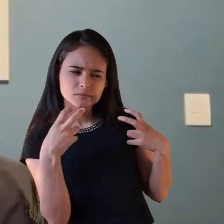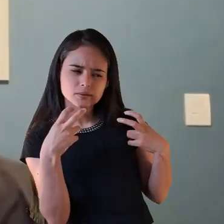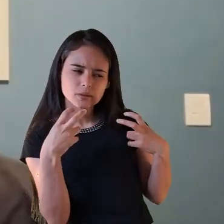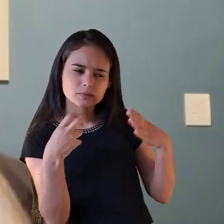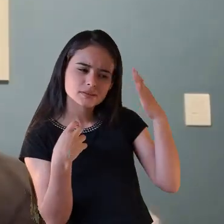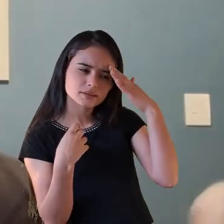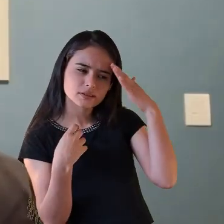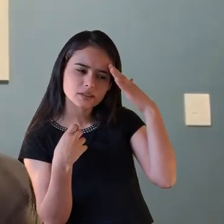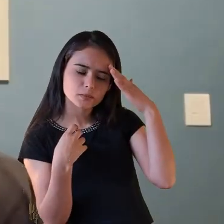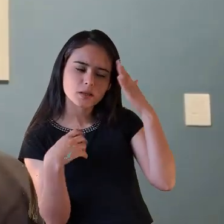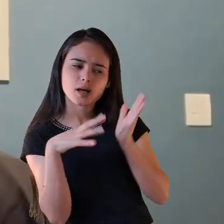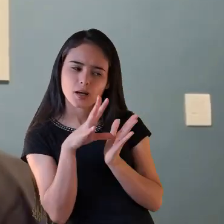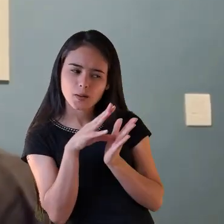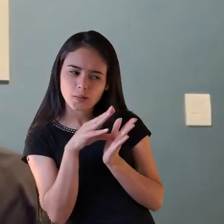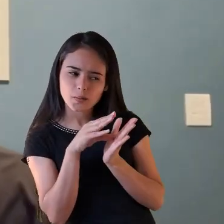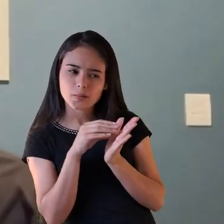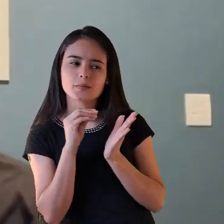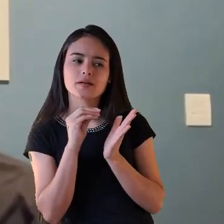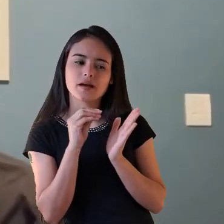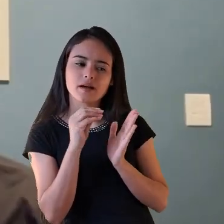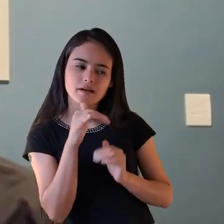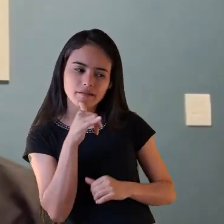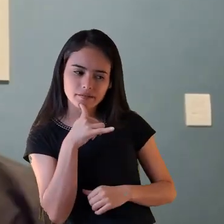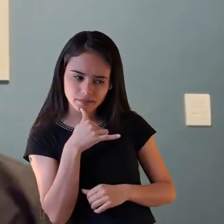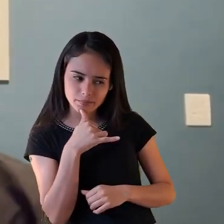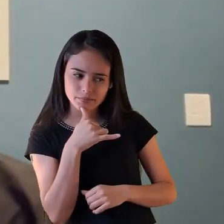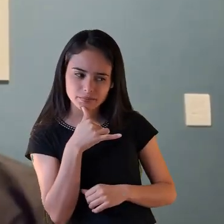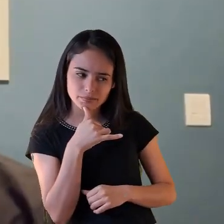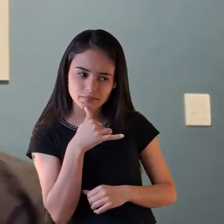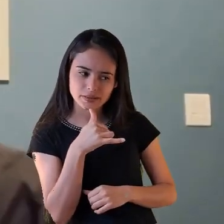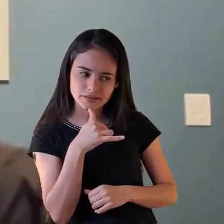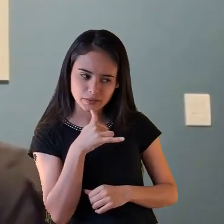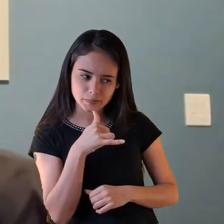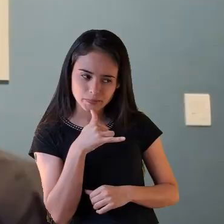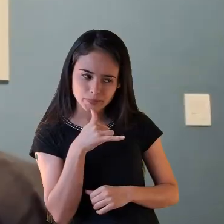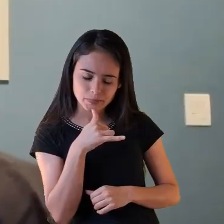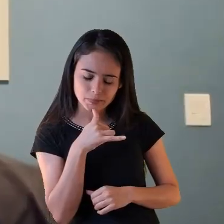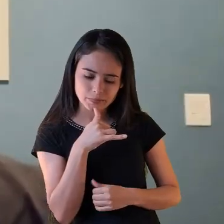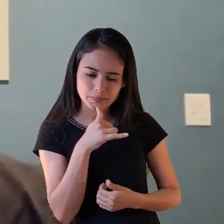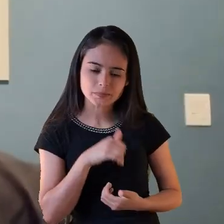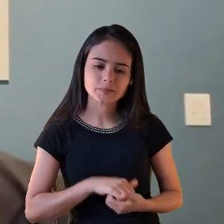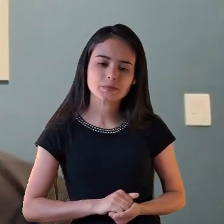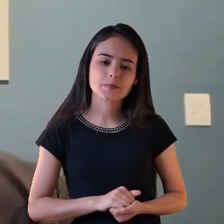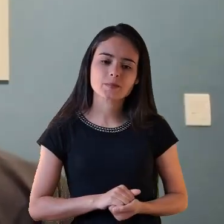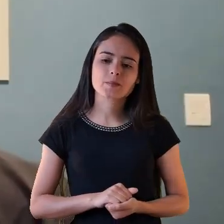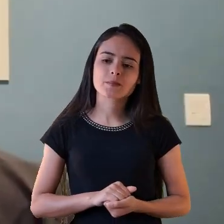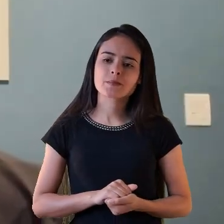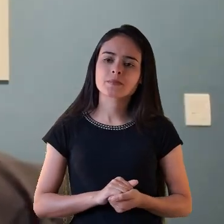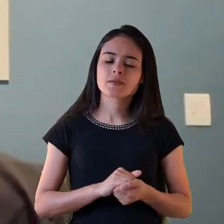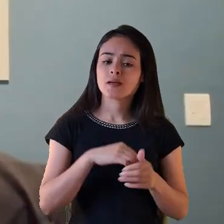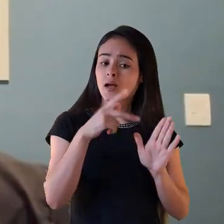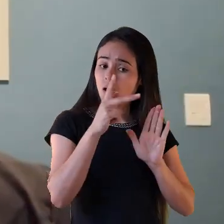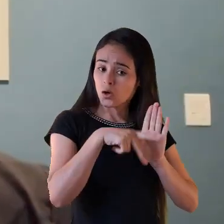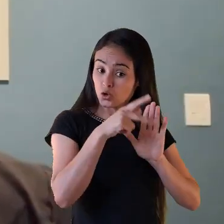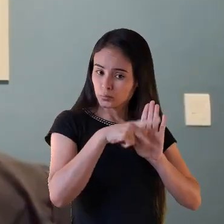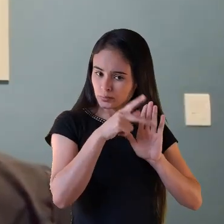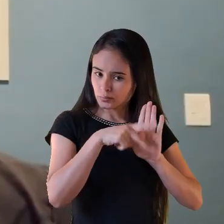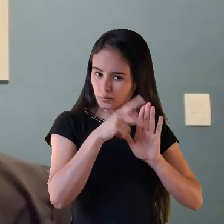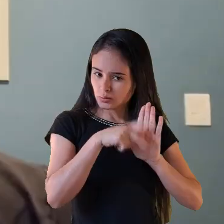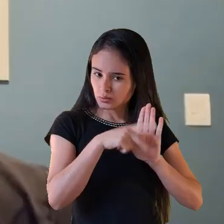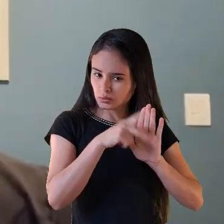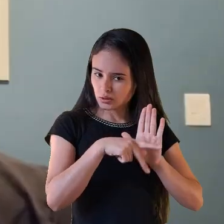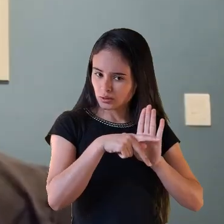países diferentes, embora haja também semelhanças, claro. Nós lançamos esse projeto em 2022